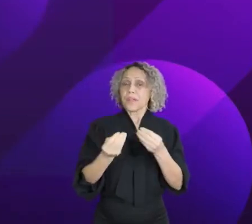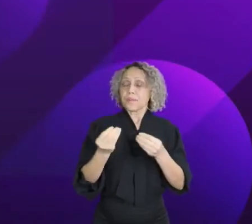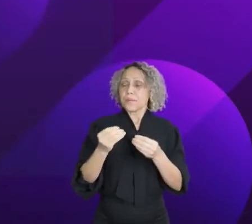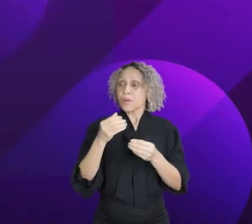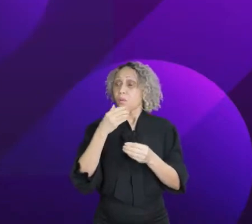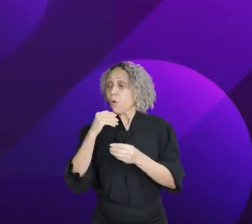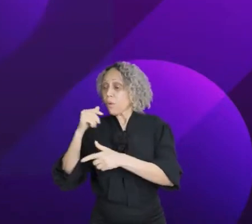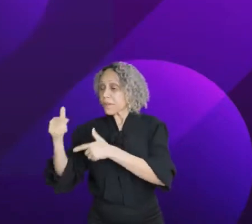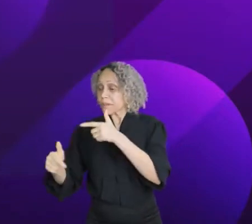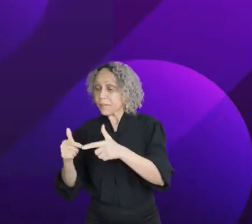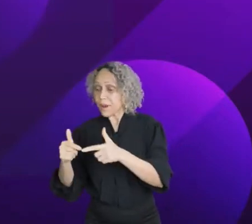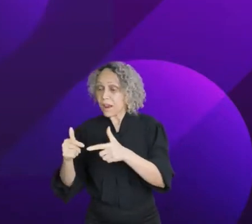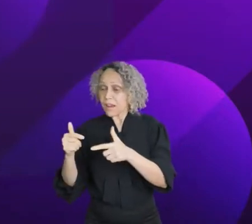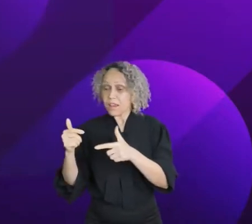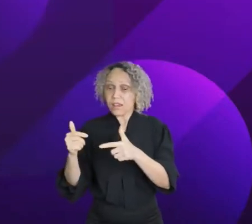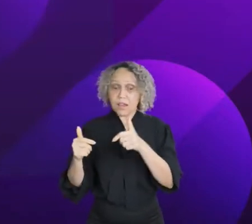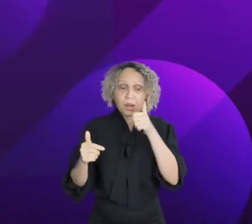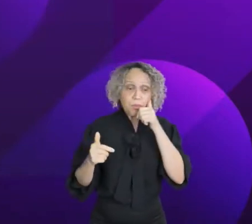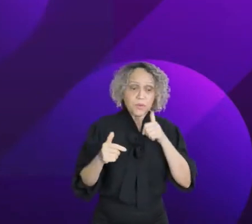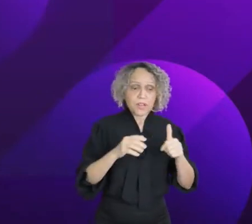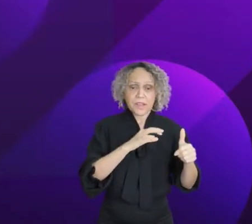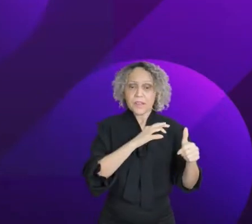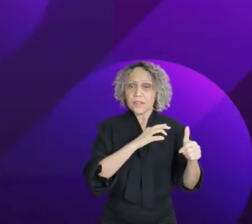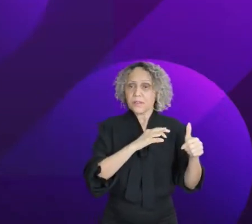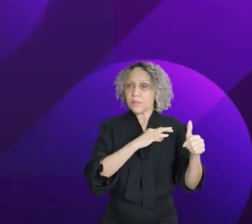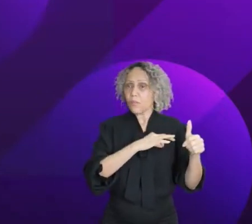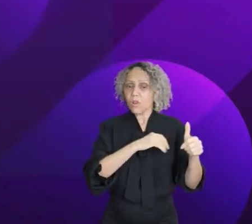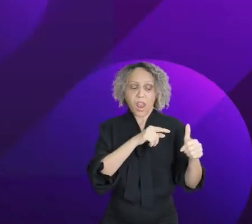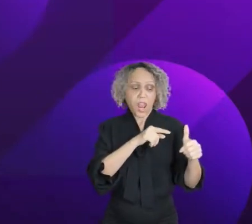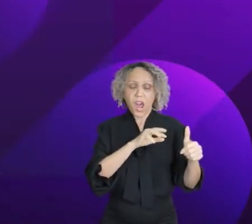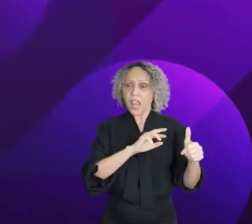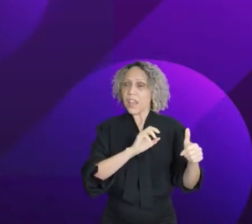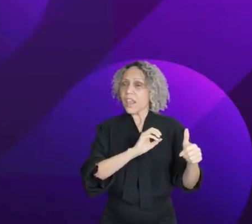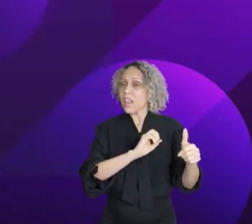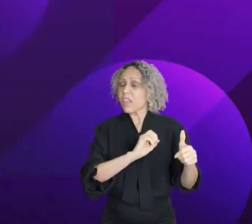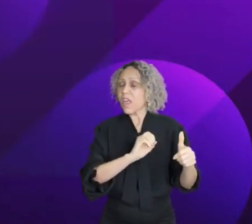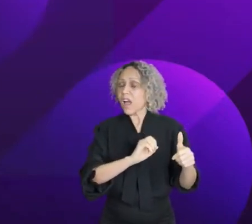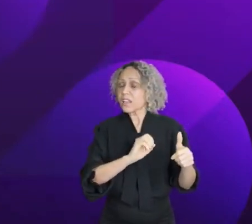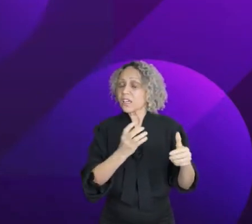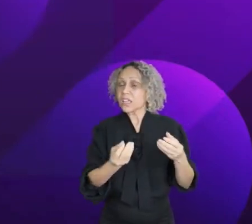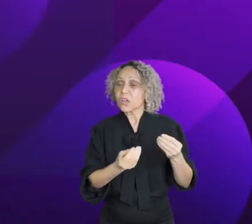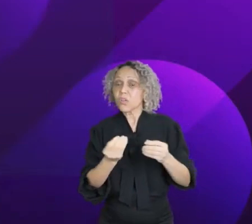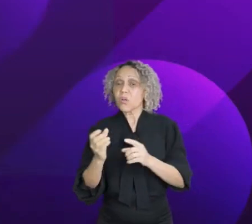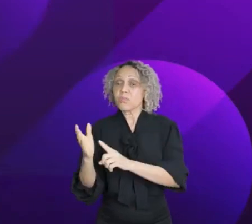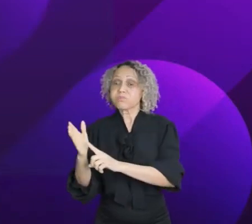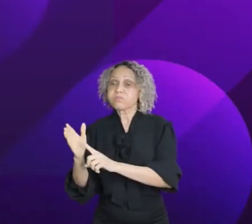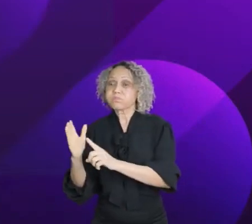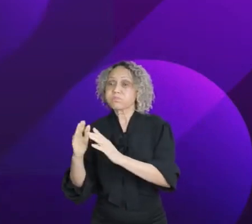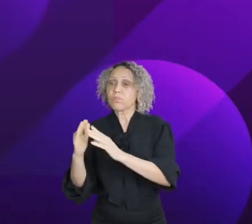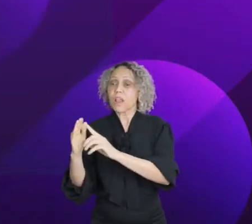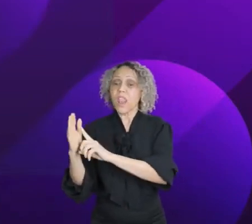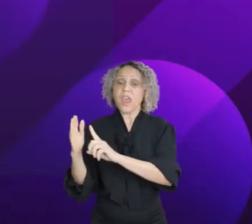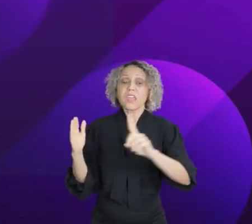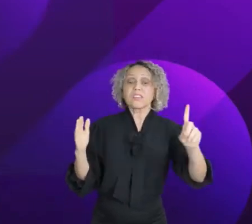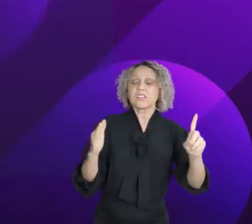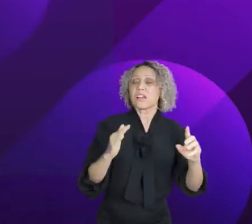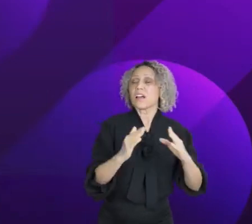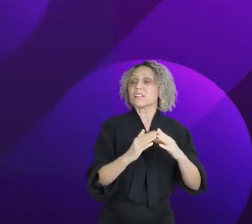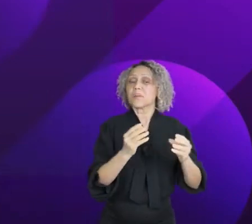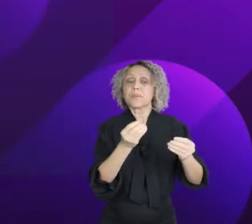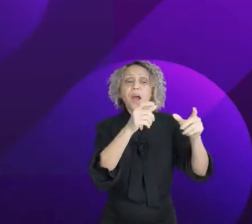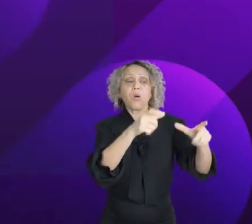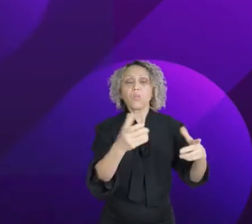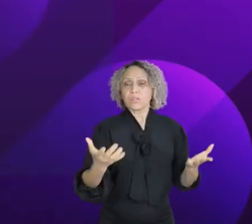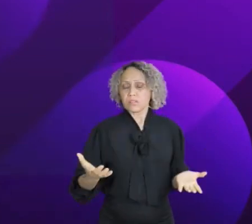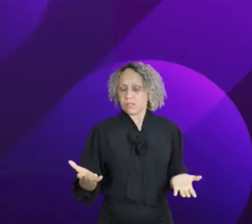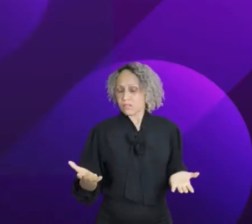elas são subjugadas, elas são julgadas, né? Muitas das vezes as pessoas querem saber por que ela saiu, mas não querem